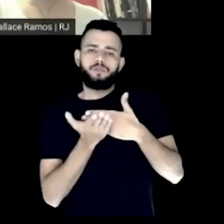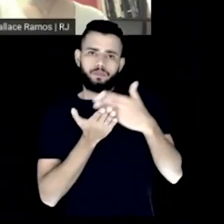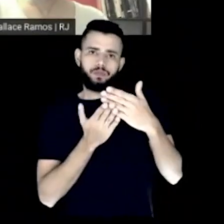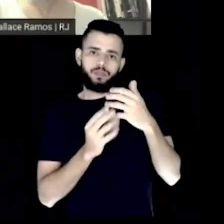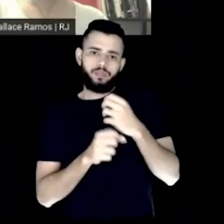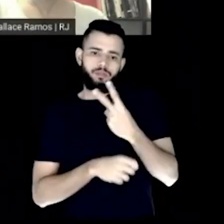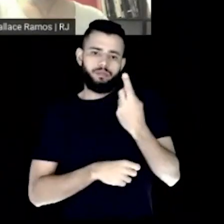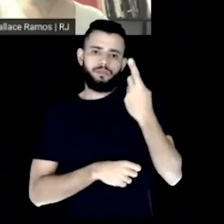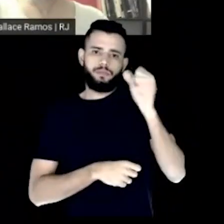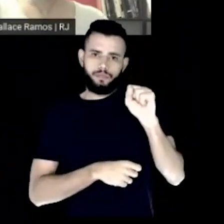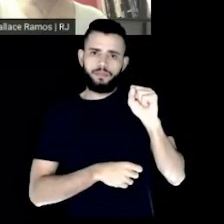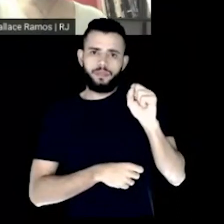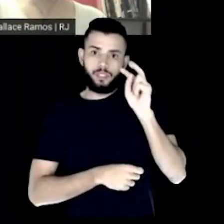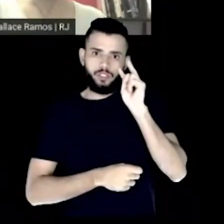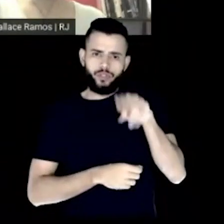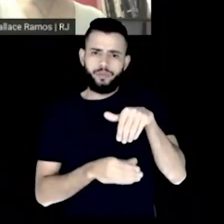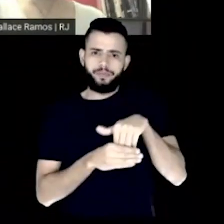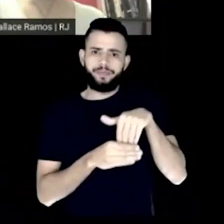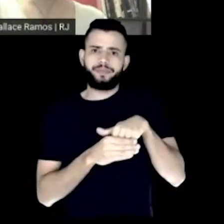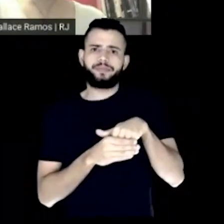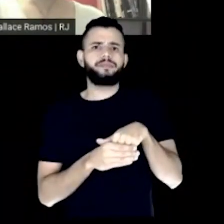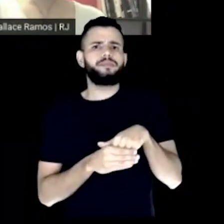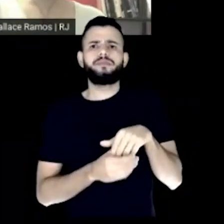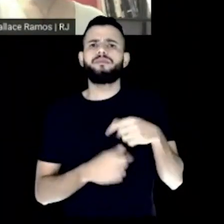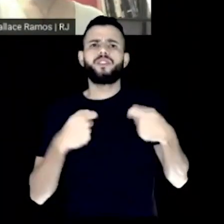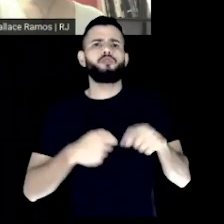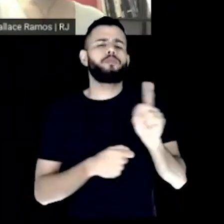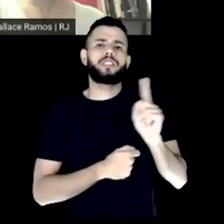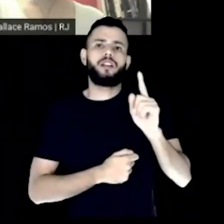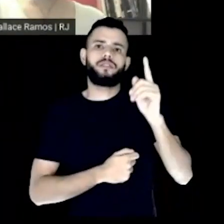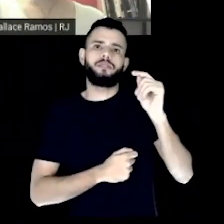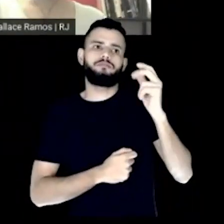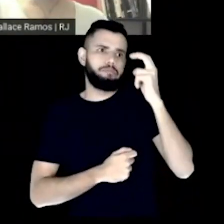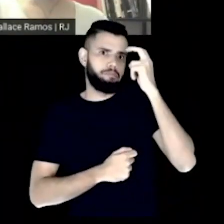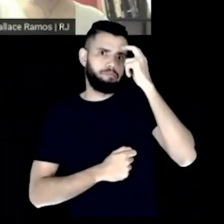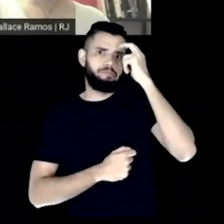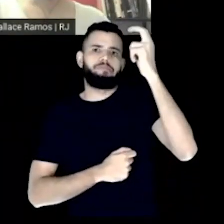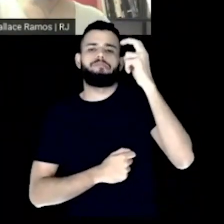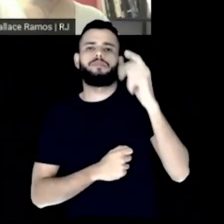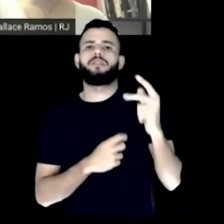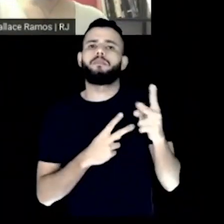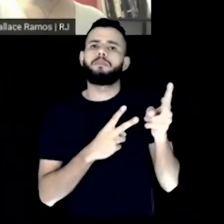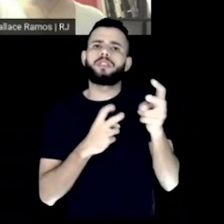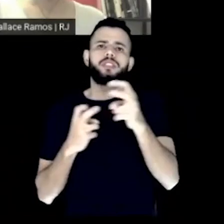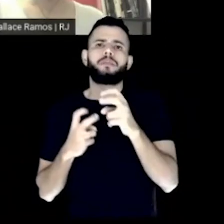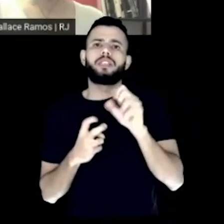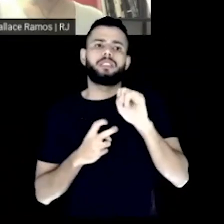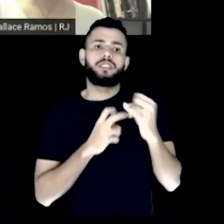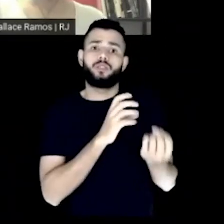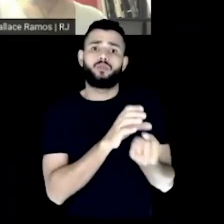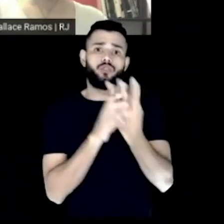gente começou esse livro em 2018, então a gente viu a eleição. E ninguém precisava ser um grande gênio para perceber